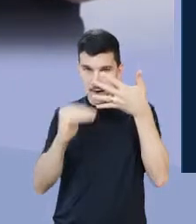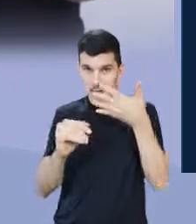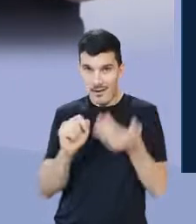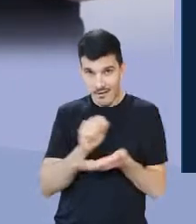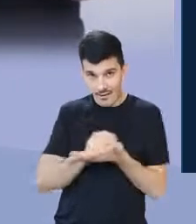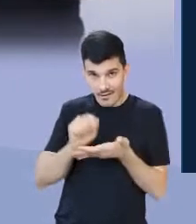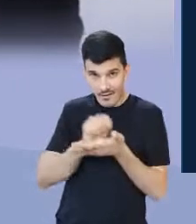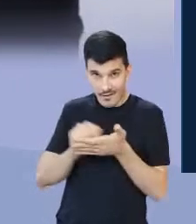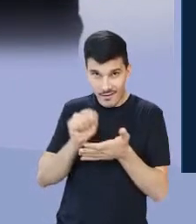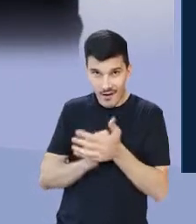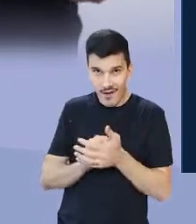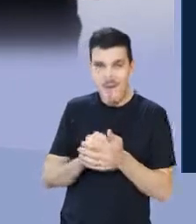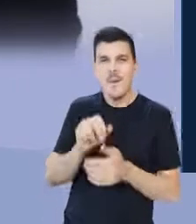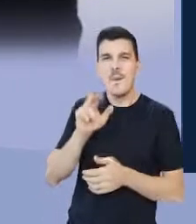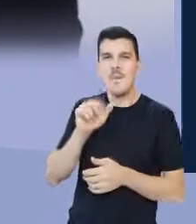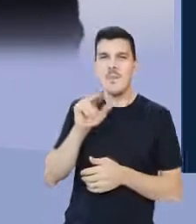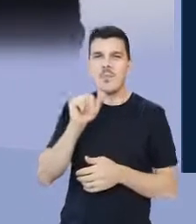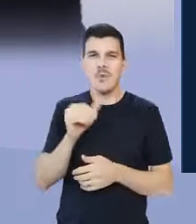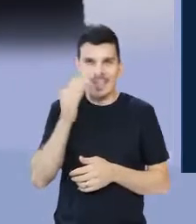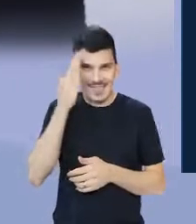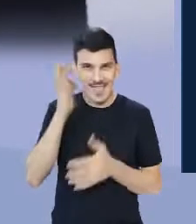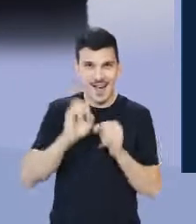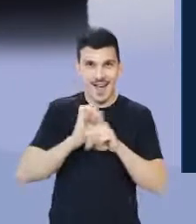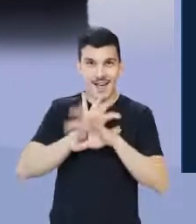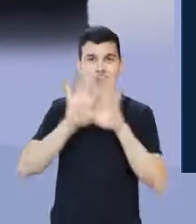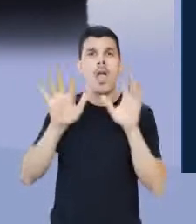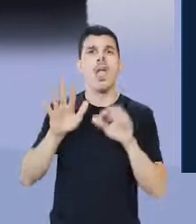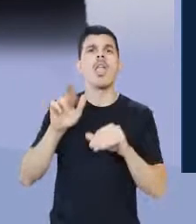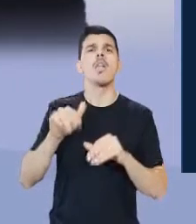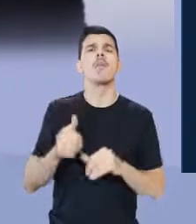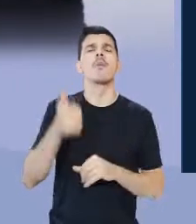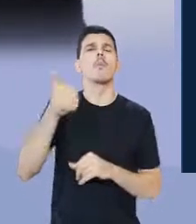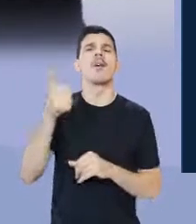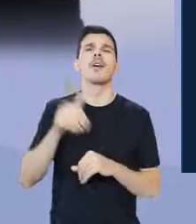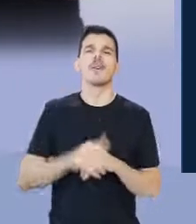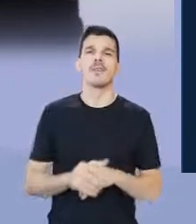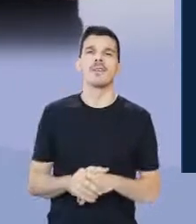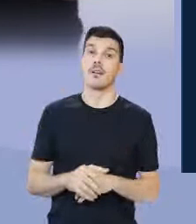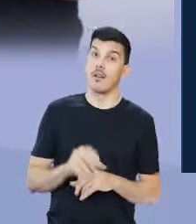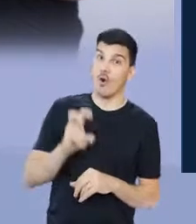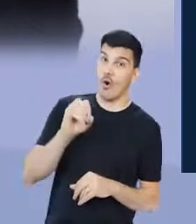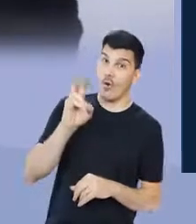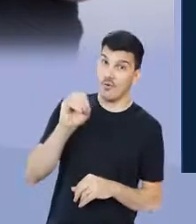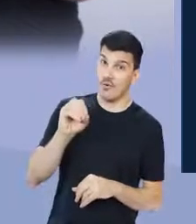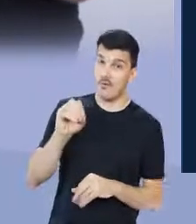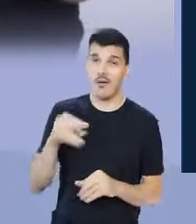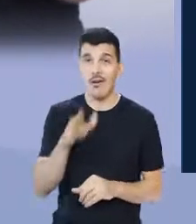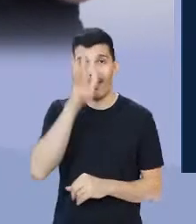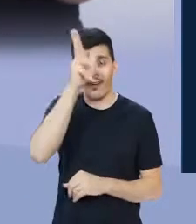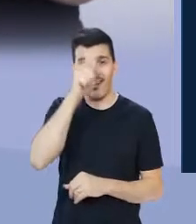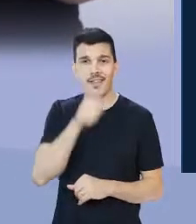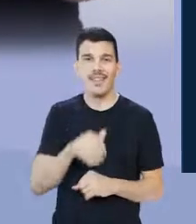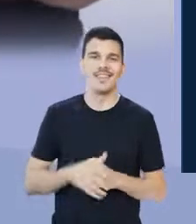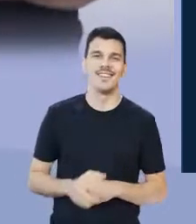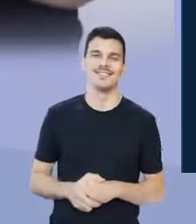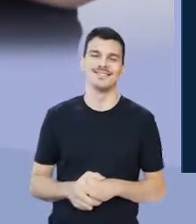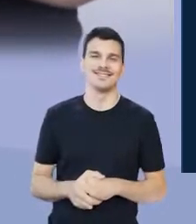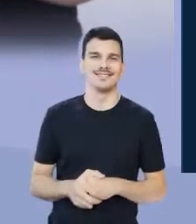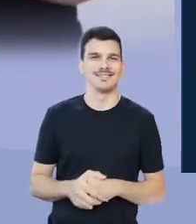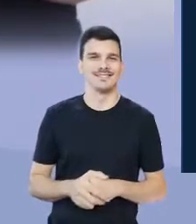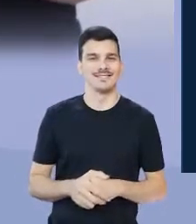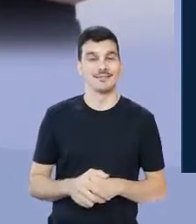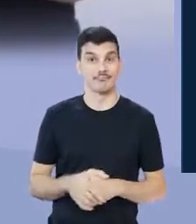entrelinha, sem nunca saber direito quem veio primeiro, o ovo ou a